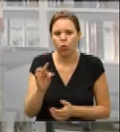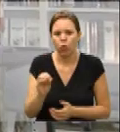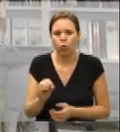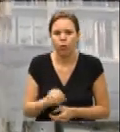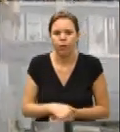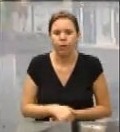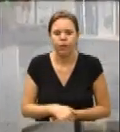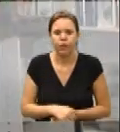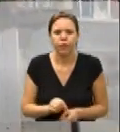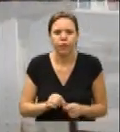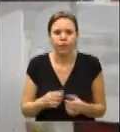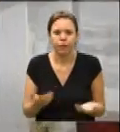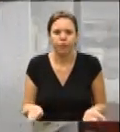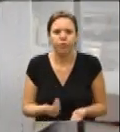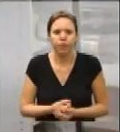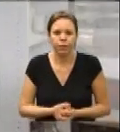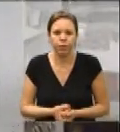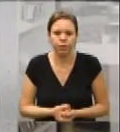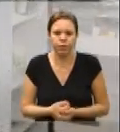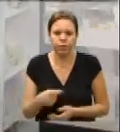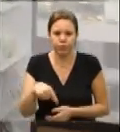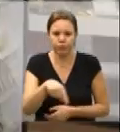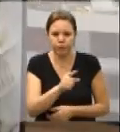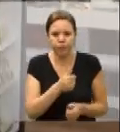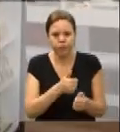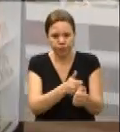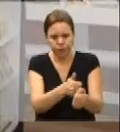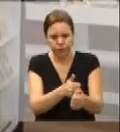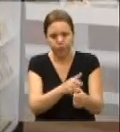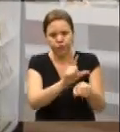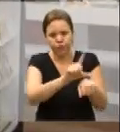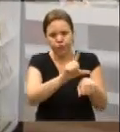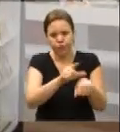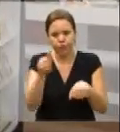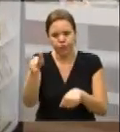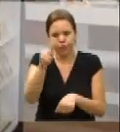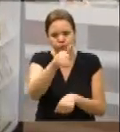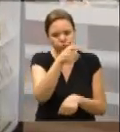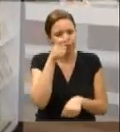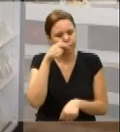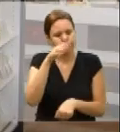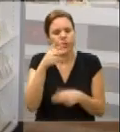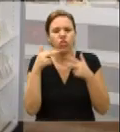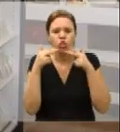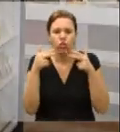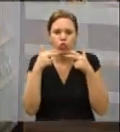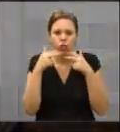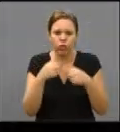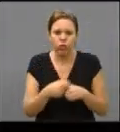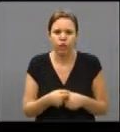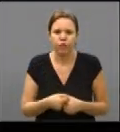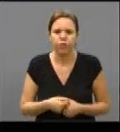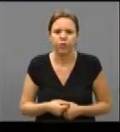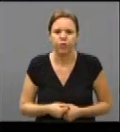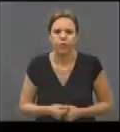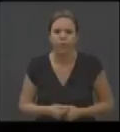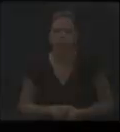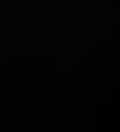Vou fazer o seguinte então, a gente vai seguir aqui pela loja porque tem muito mais novidades e